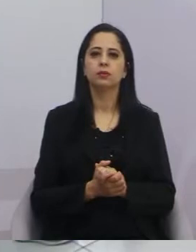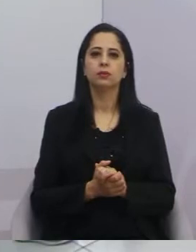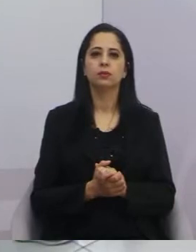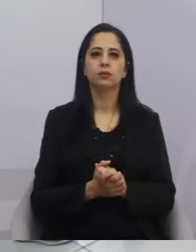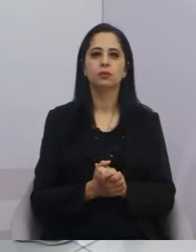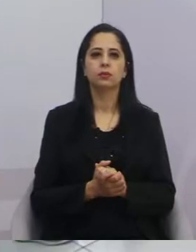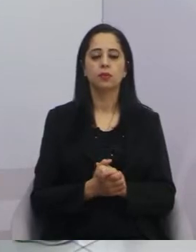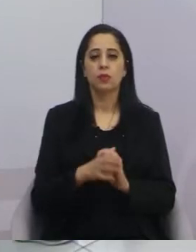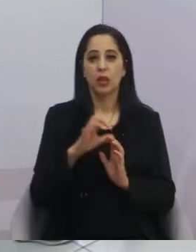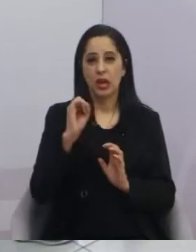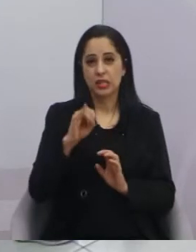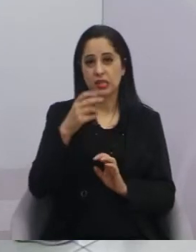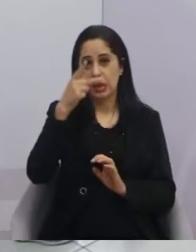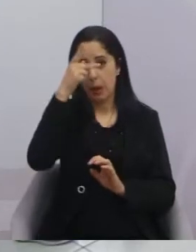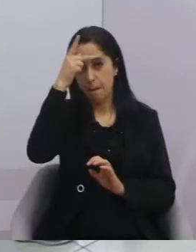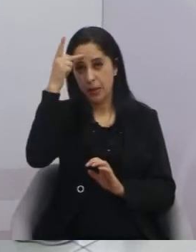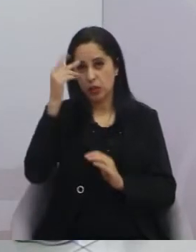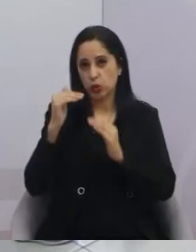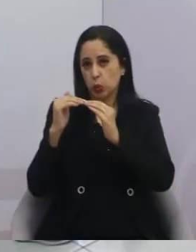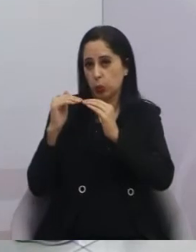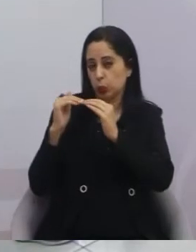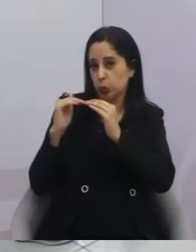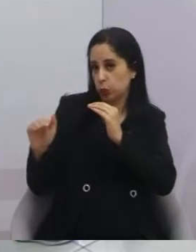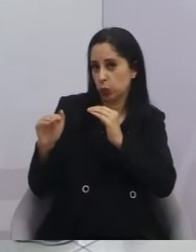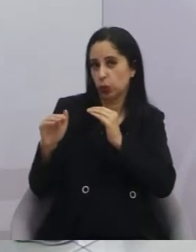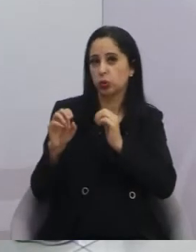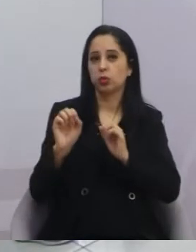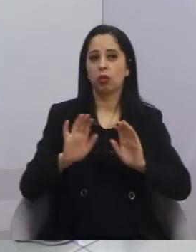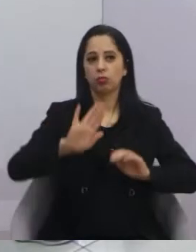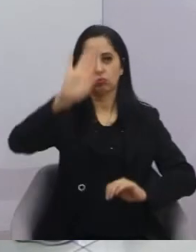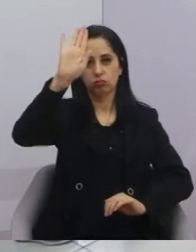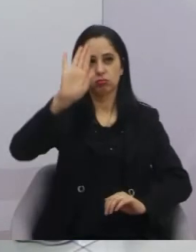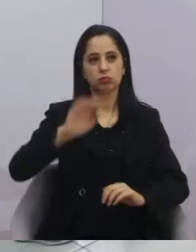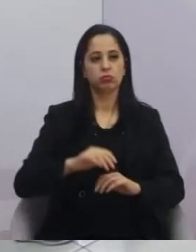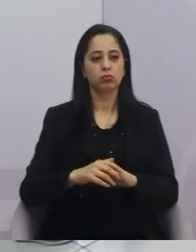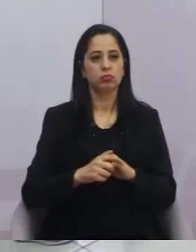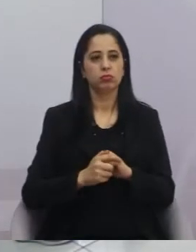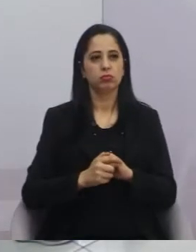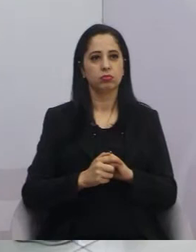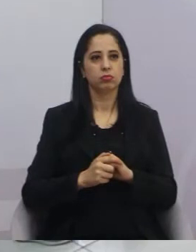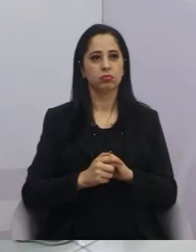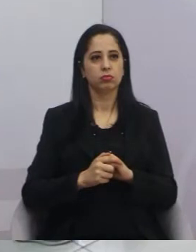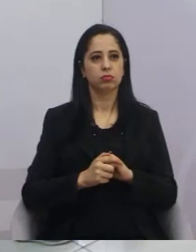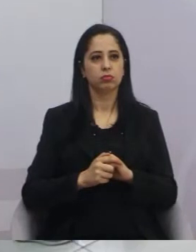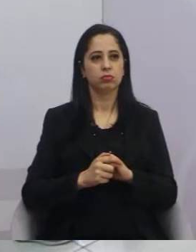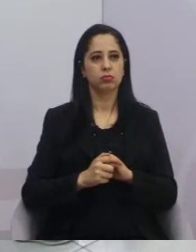Os que forem contrário ao adiamento do projeto para a próxima sessão, por favor, se manifestem levantando os braços.